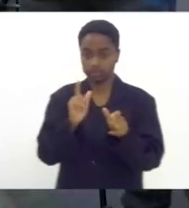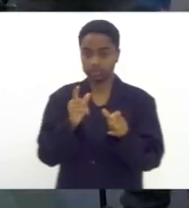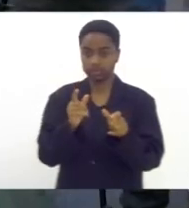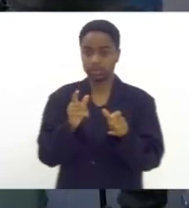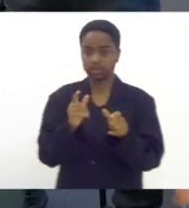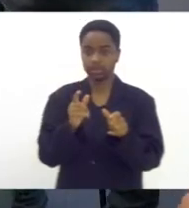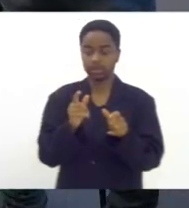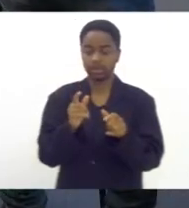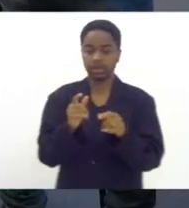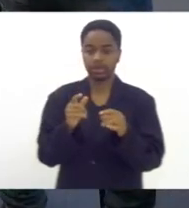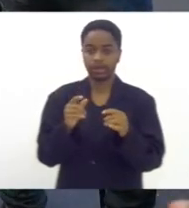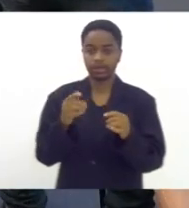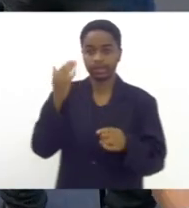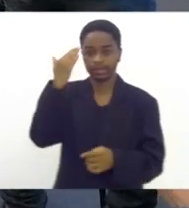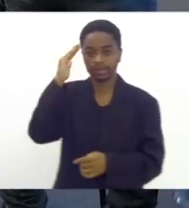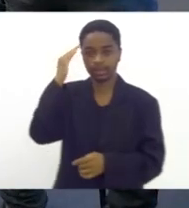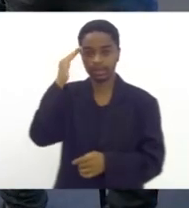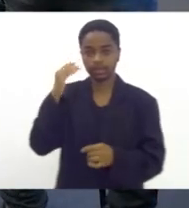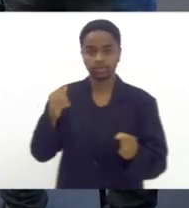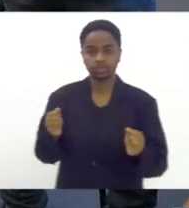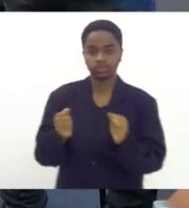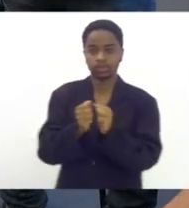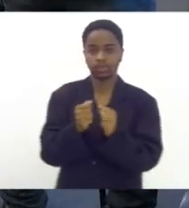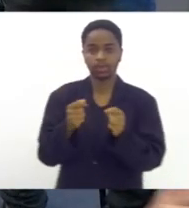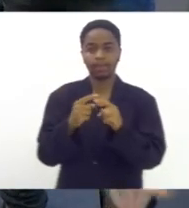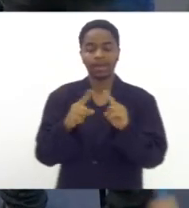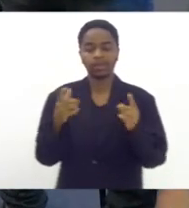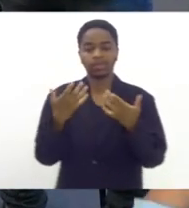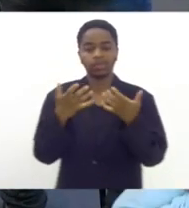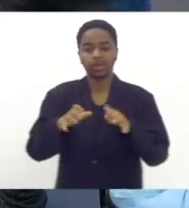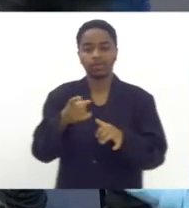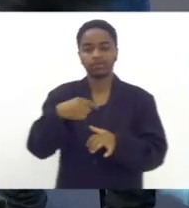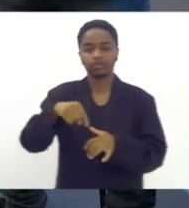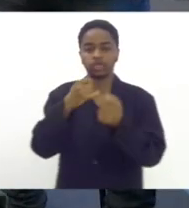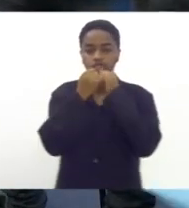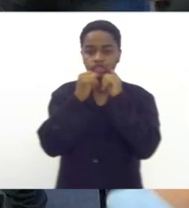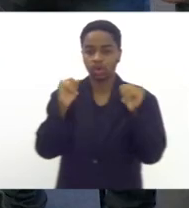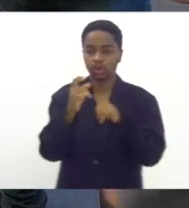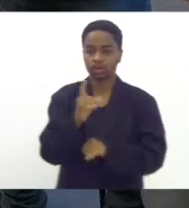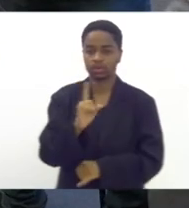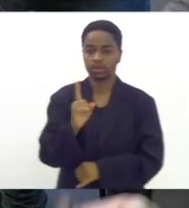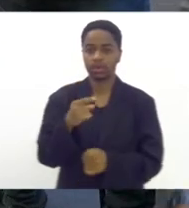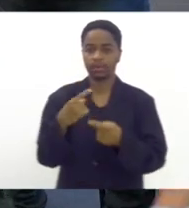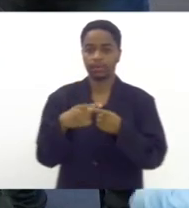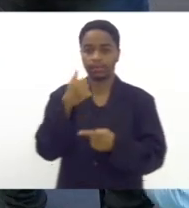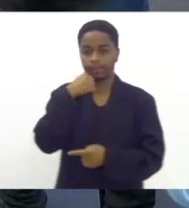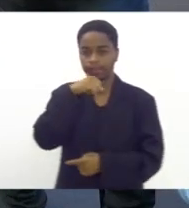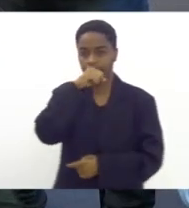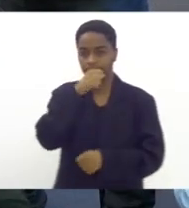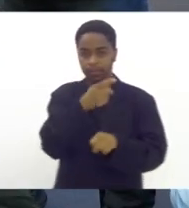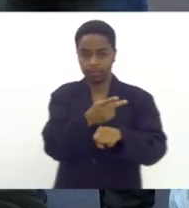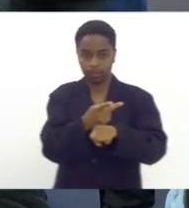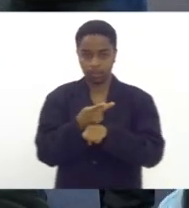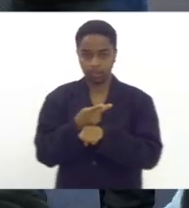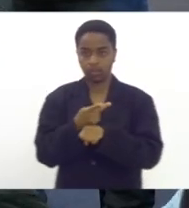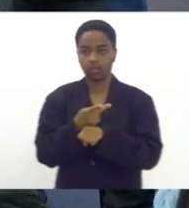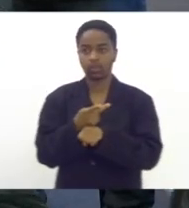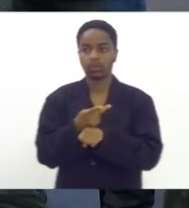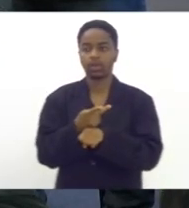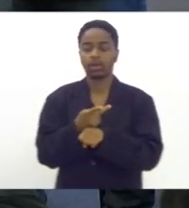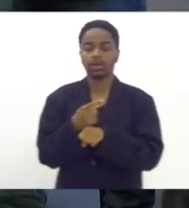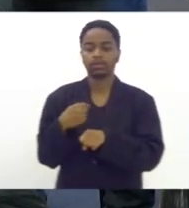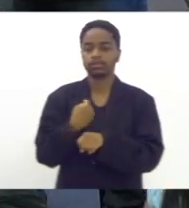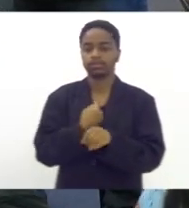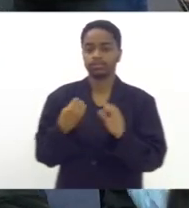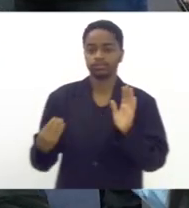e mais uma vez isto não é para chocar ninguém não não isso foi um pedido das mães que nos procuram tá isso é importante